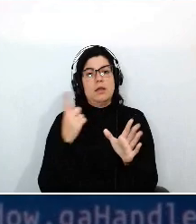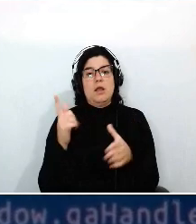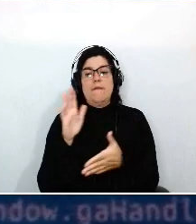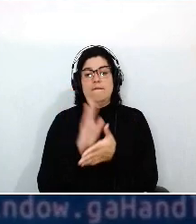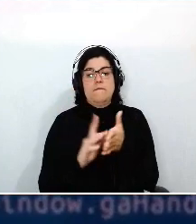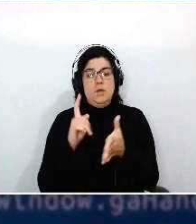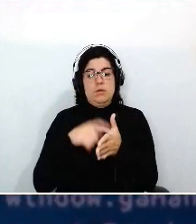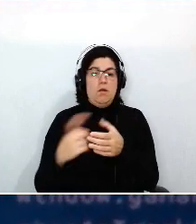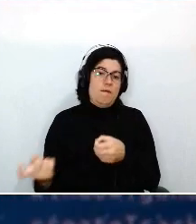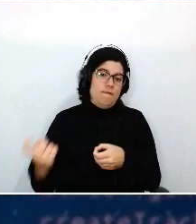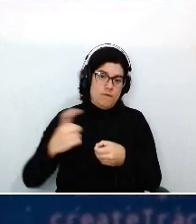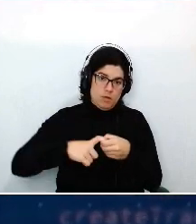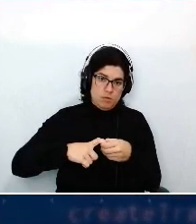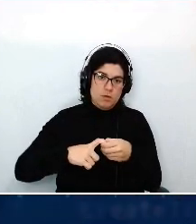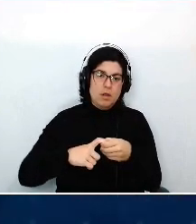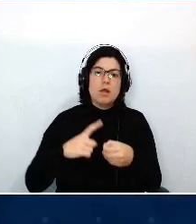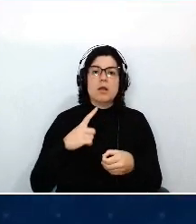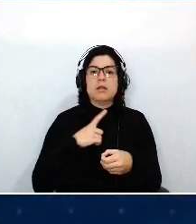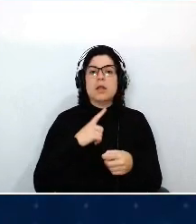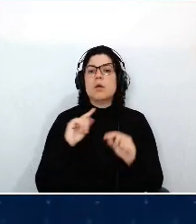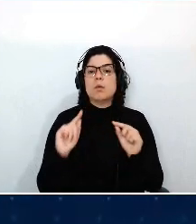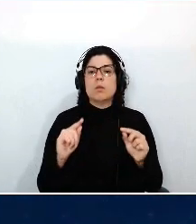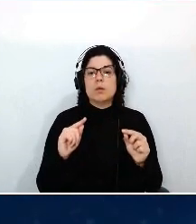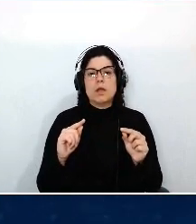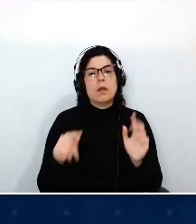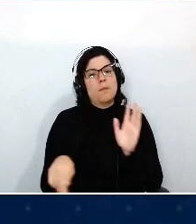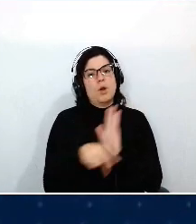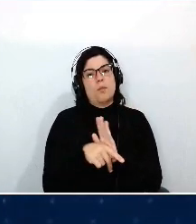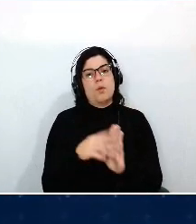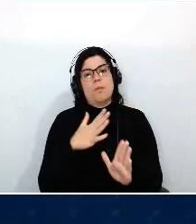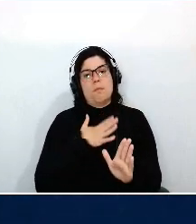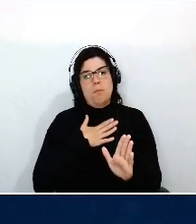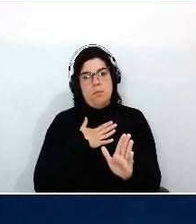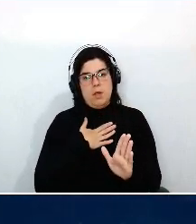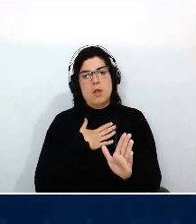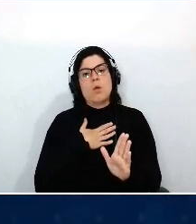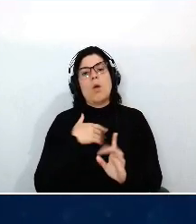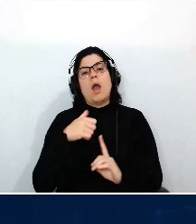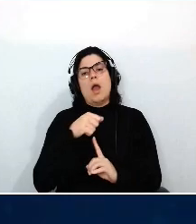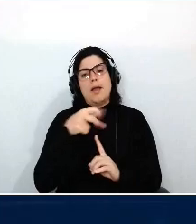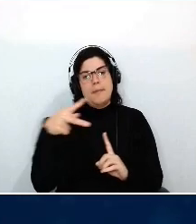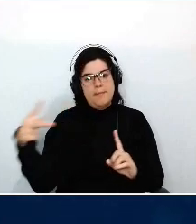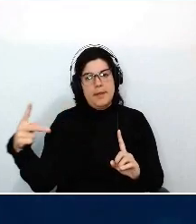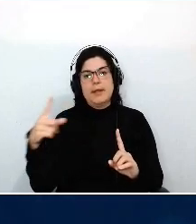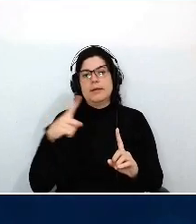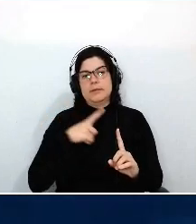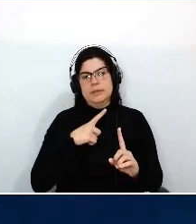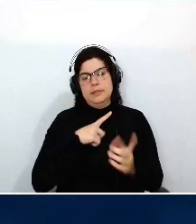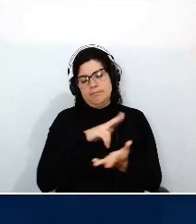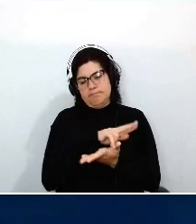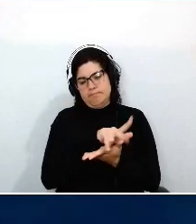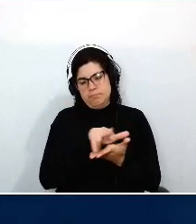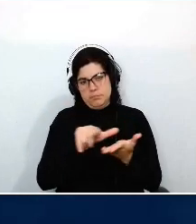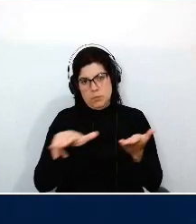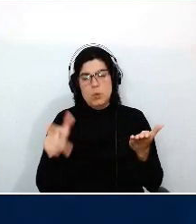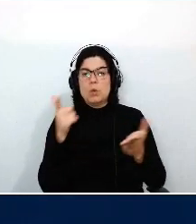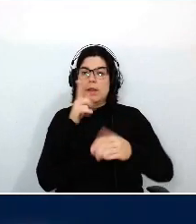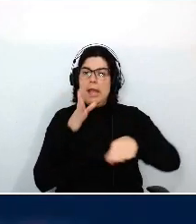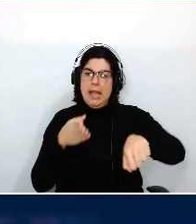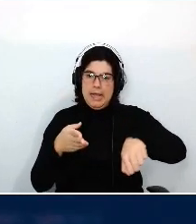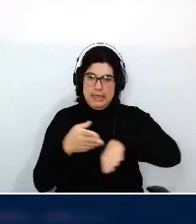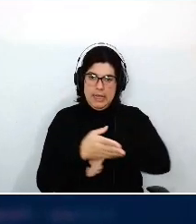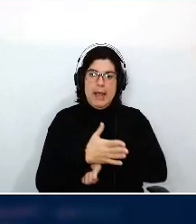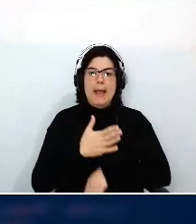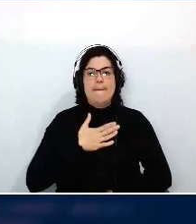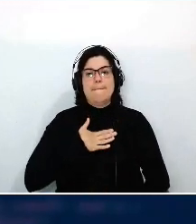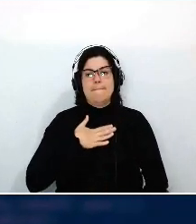o binding é uma instância da minha aplicação. Aí eu tenho um this request, this response, this container, consigo acessar coisas da minha aplicação. Aí